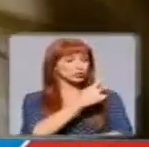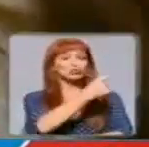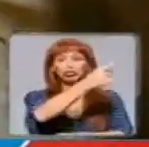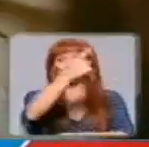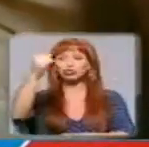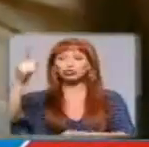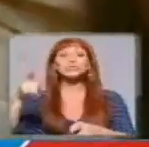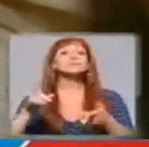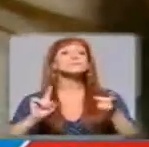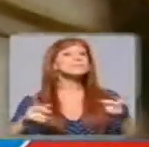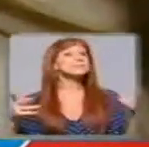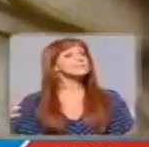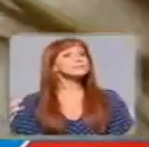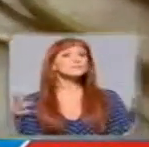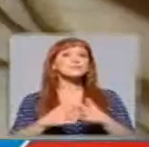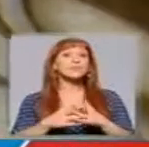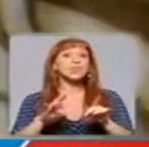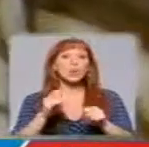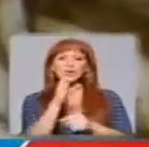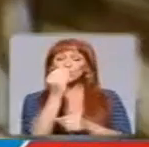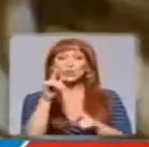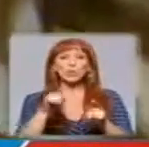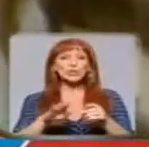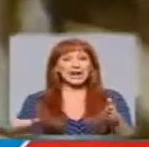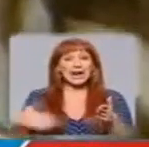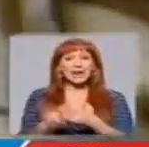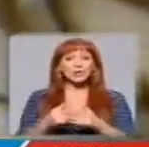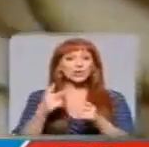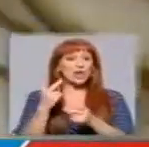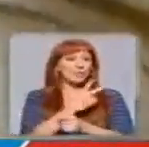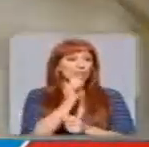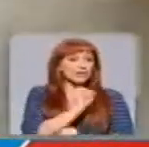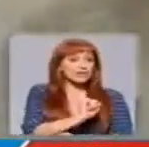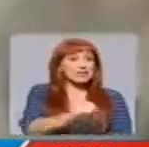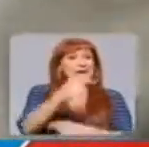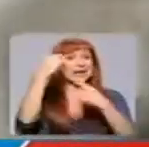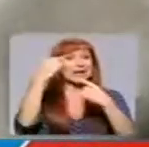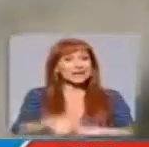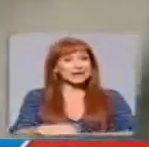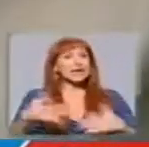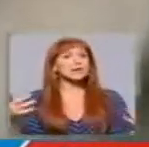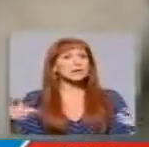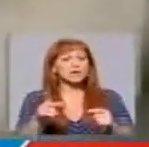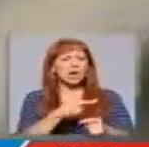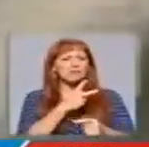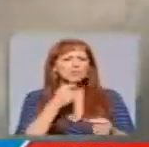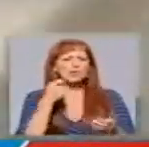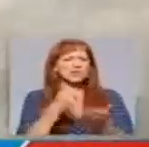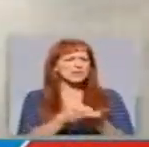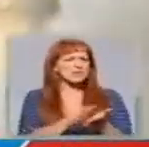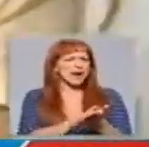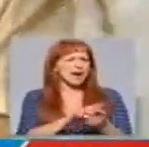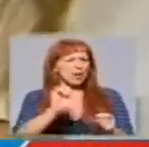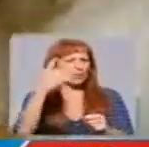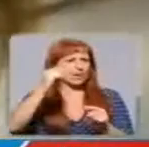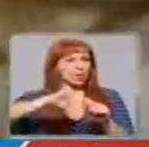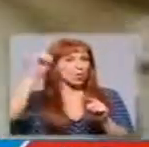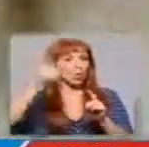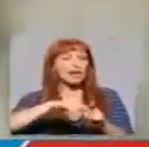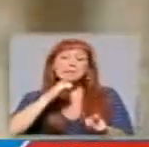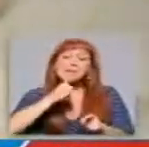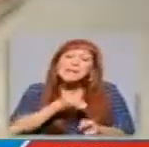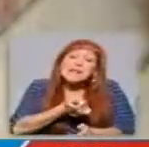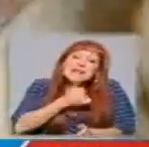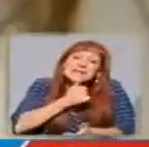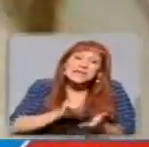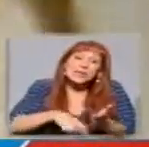em que se quando estamos secretarias universidades que vão ter as propinas pagas no primeiro ano ainda não está